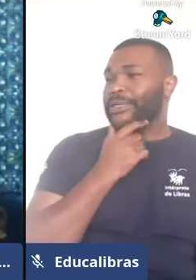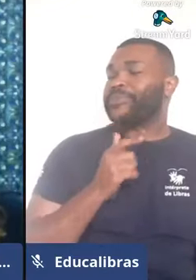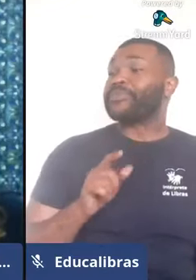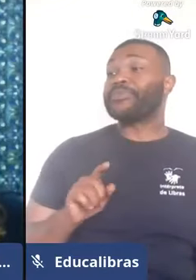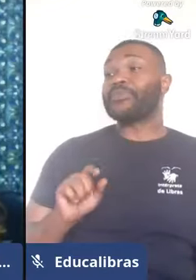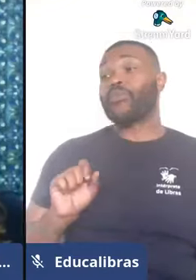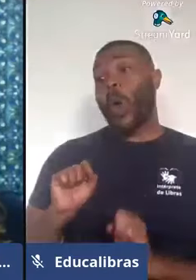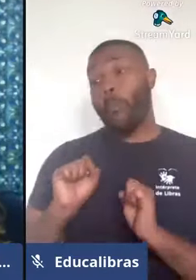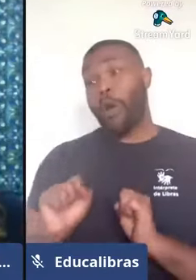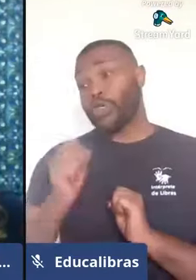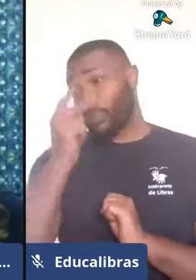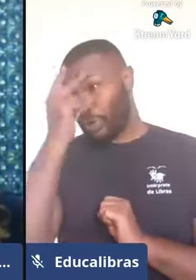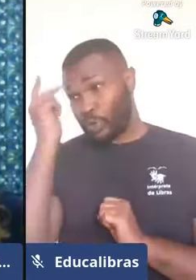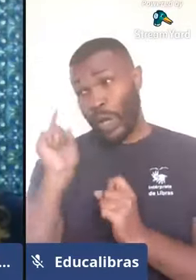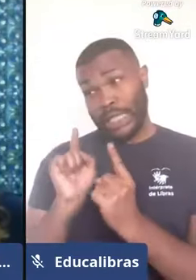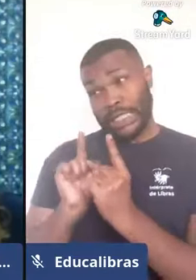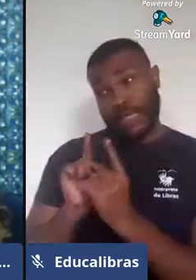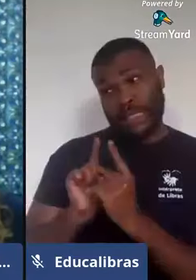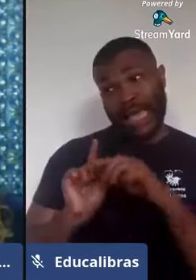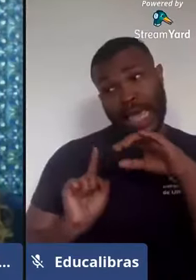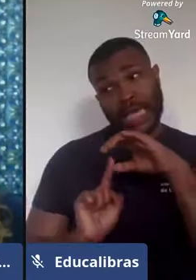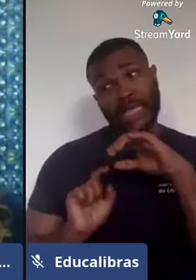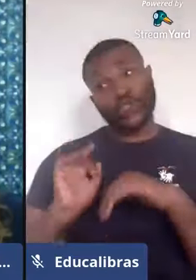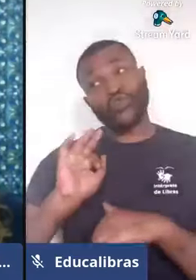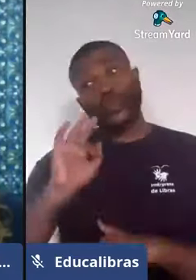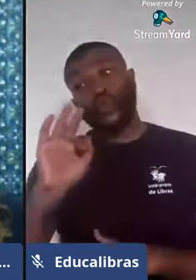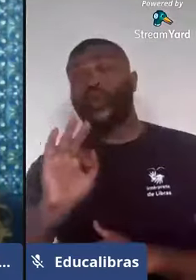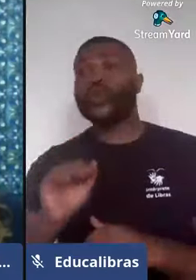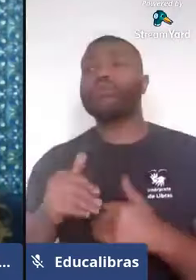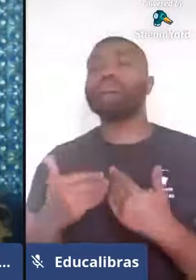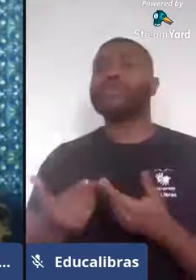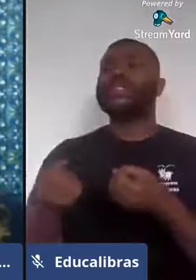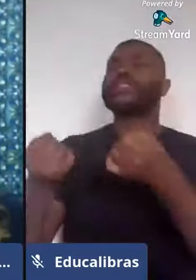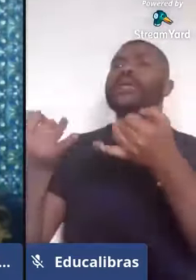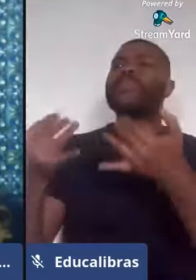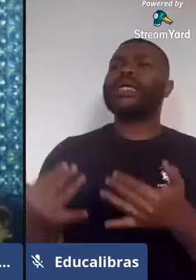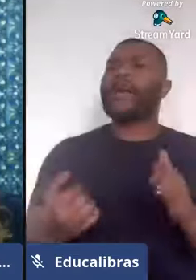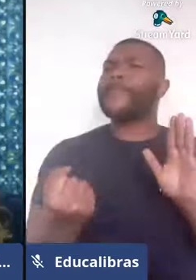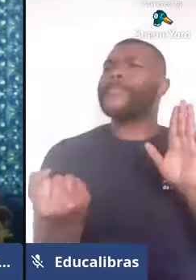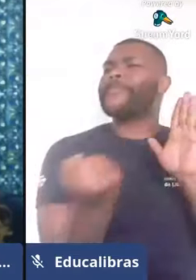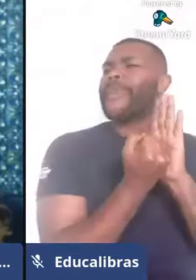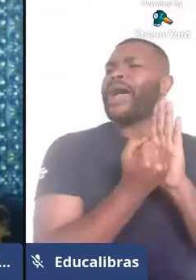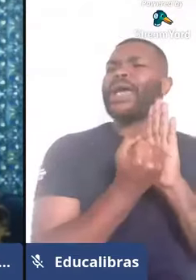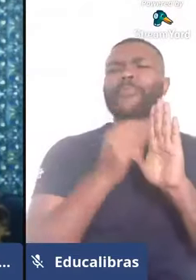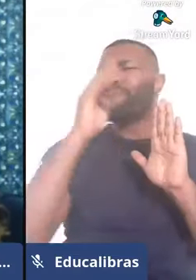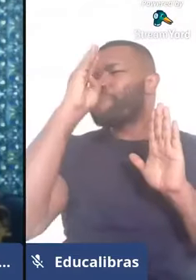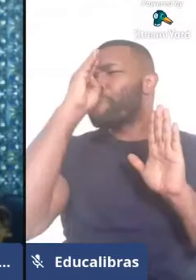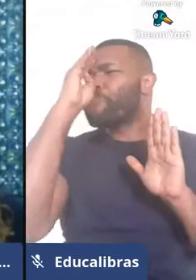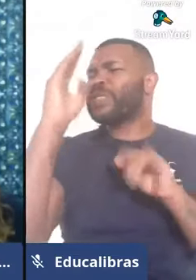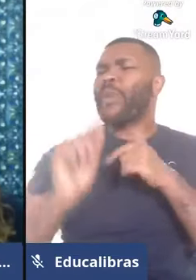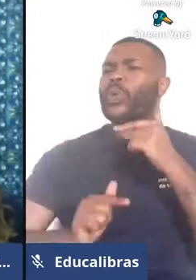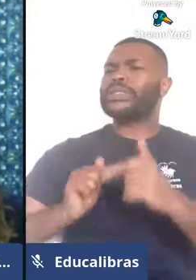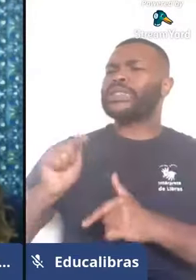nos ouvindo, quais são os principais marcos aí desse trabalho da Santa